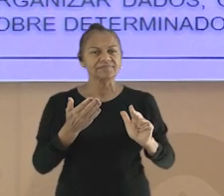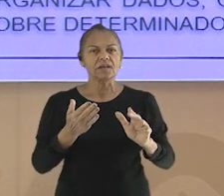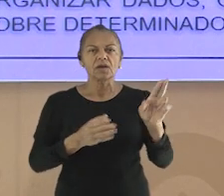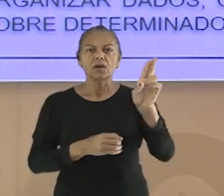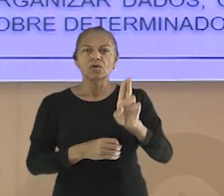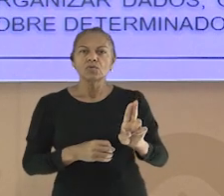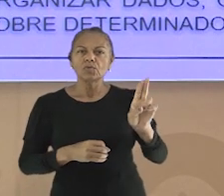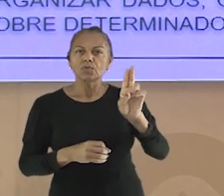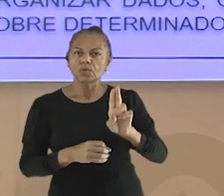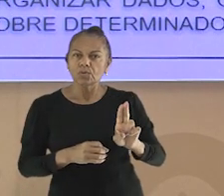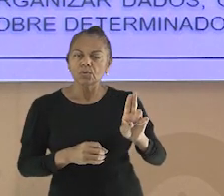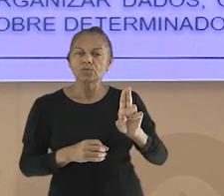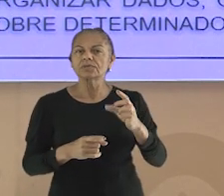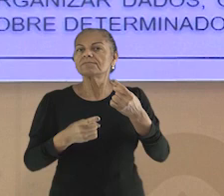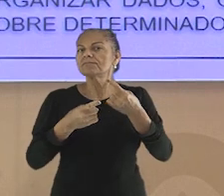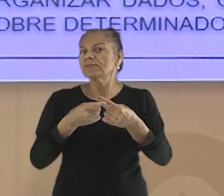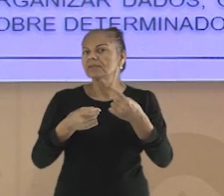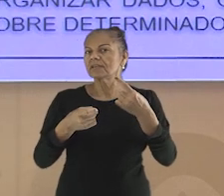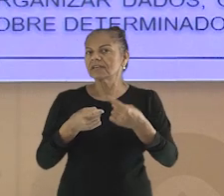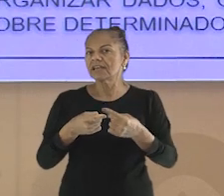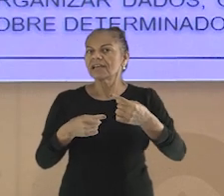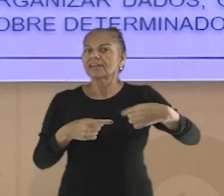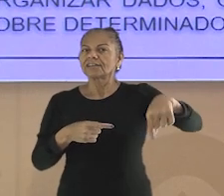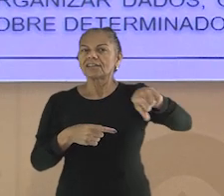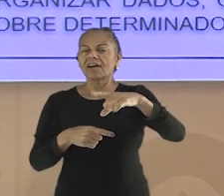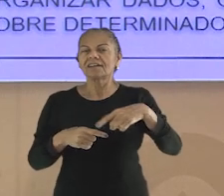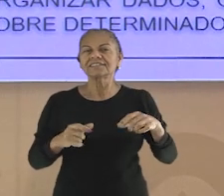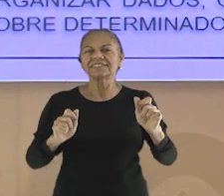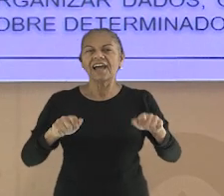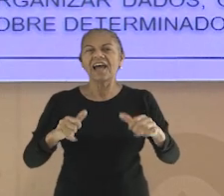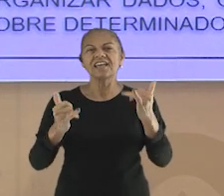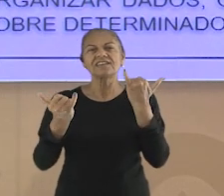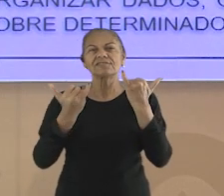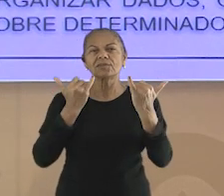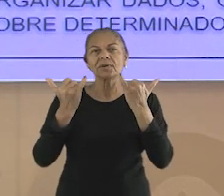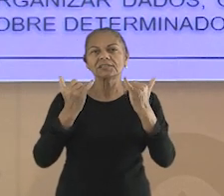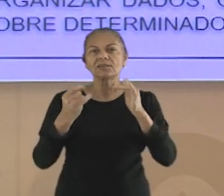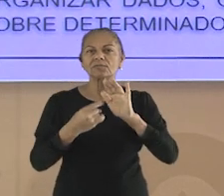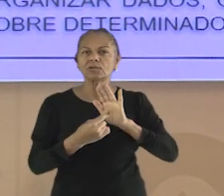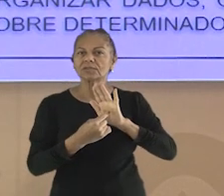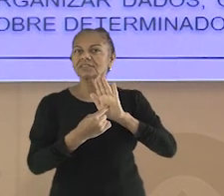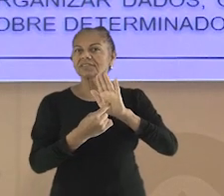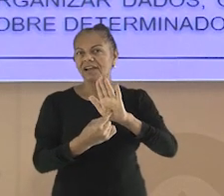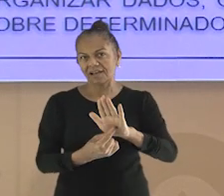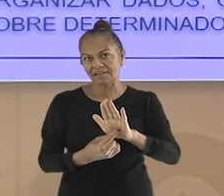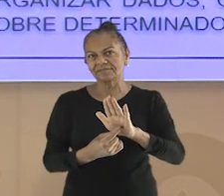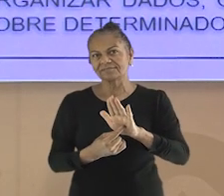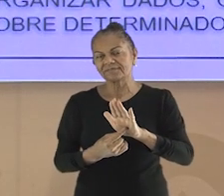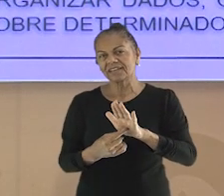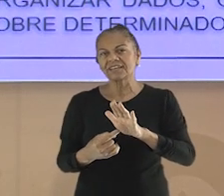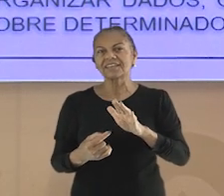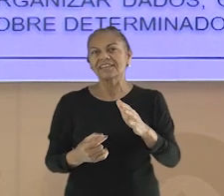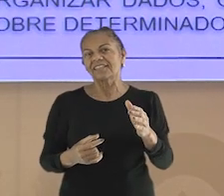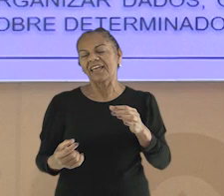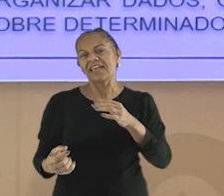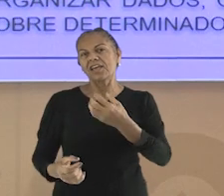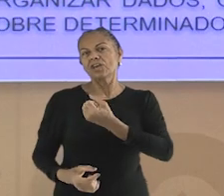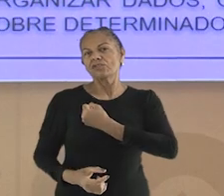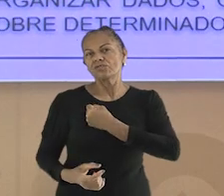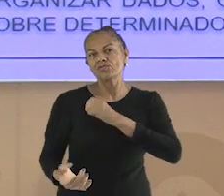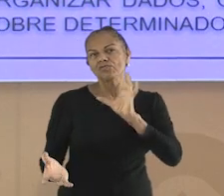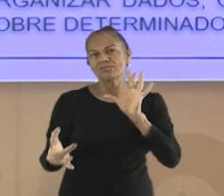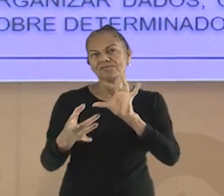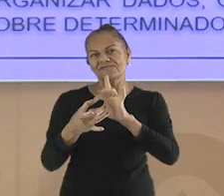muito utilizadas porque com elas conseguimos demonstrar de uma forma mais rápida e fácil situações envolvendo